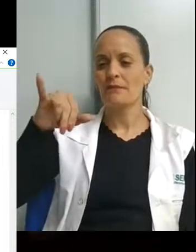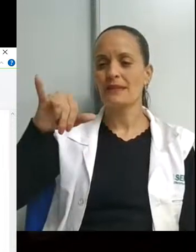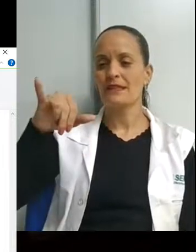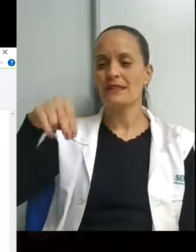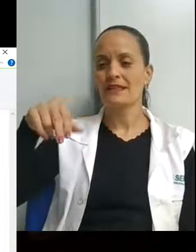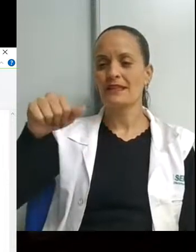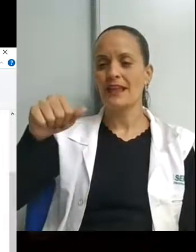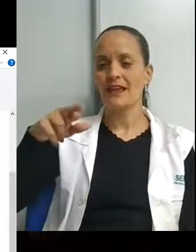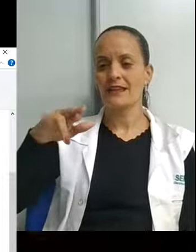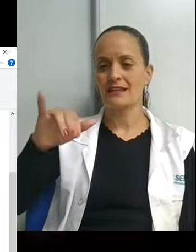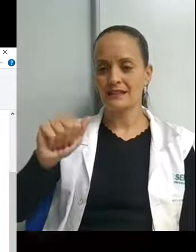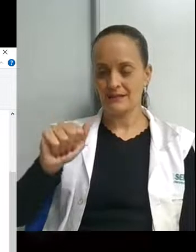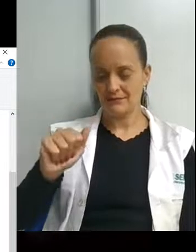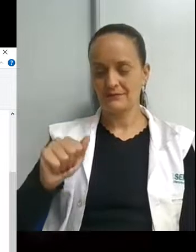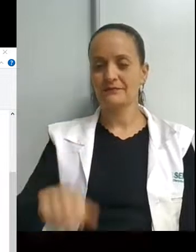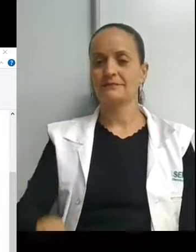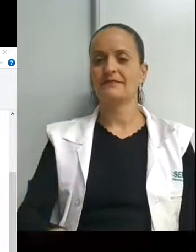aprendizagem.